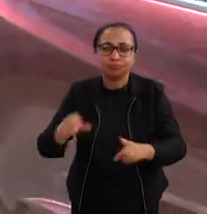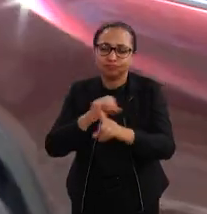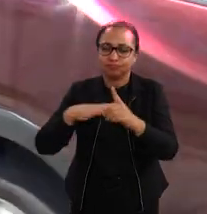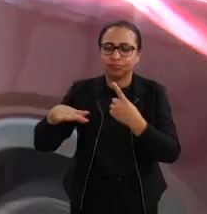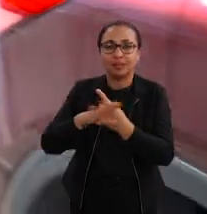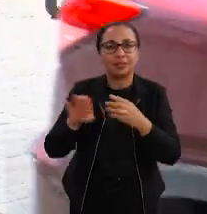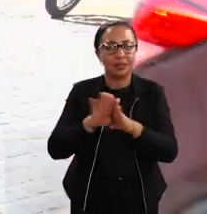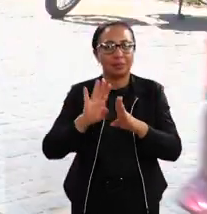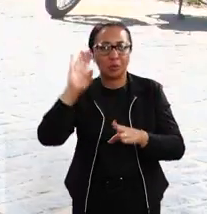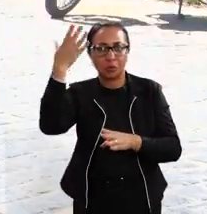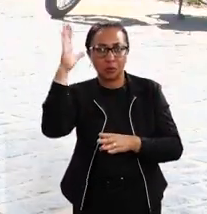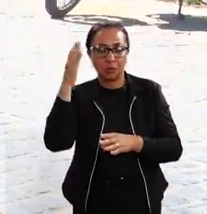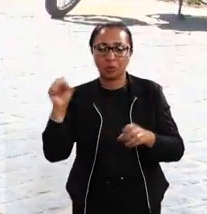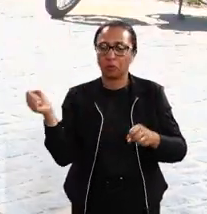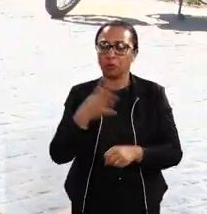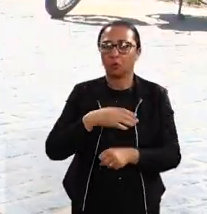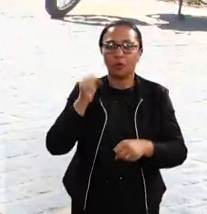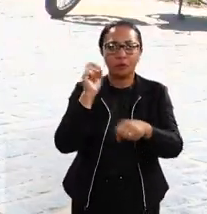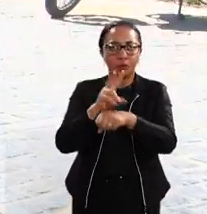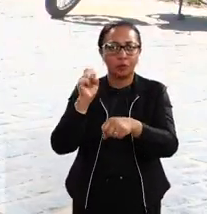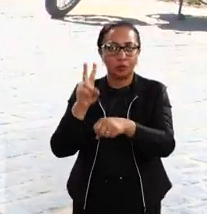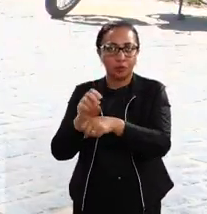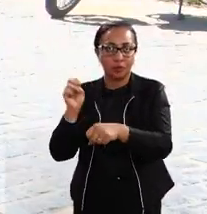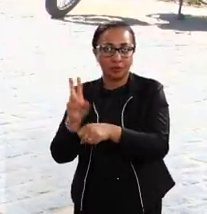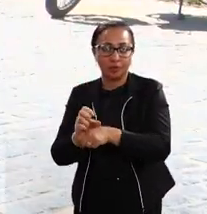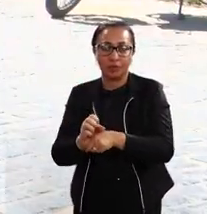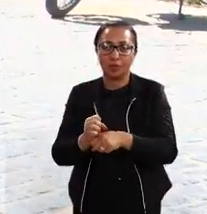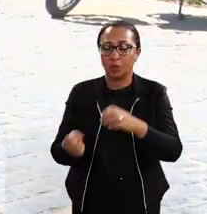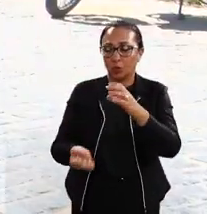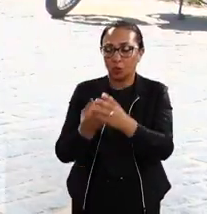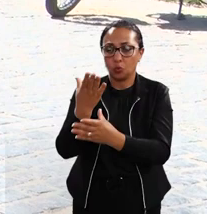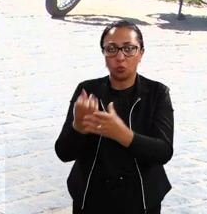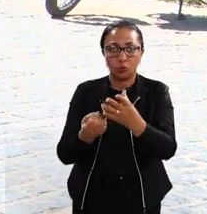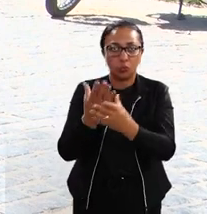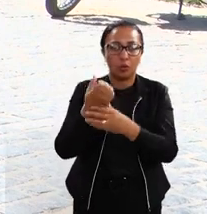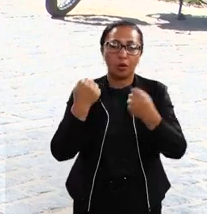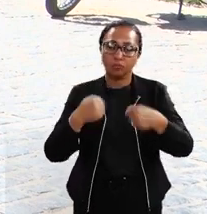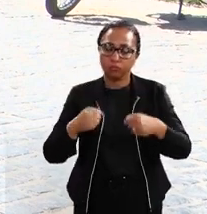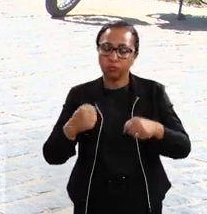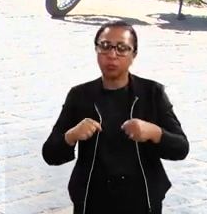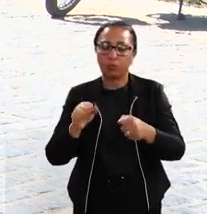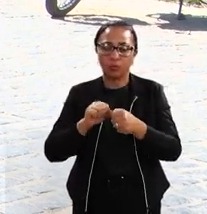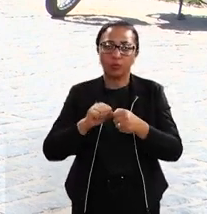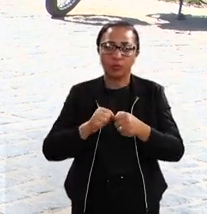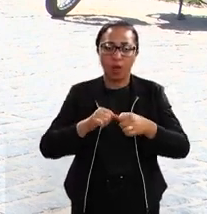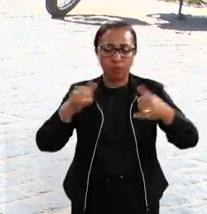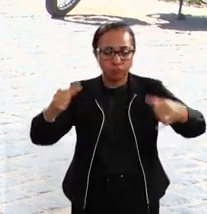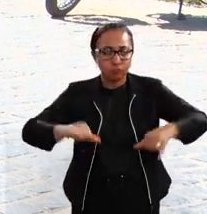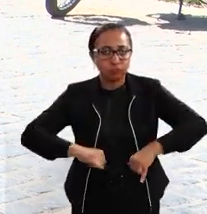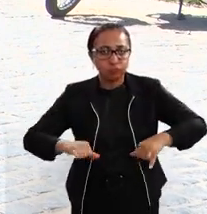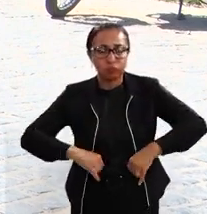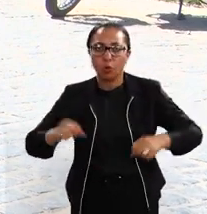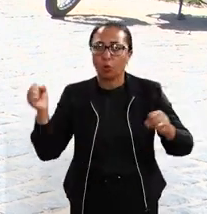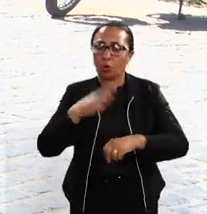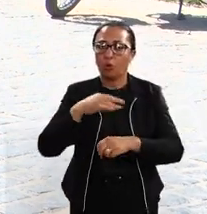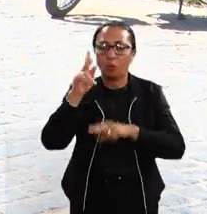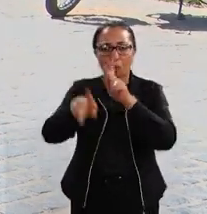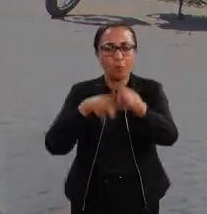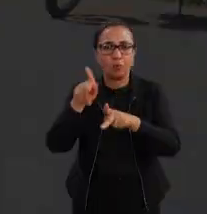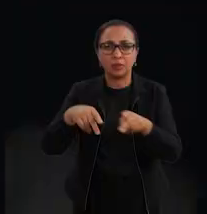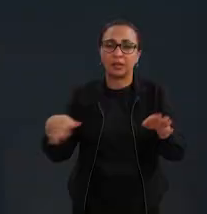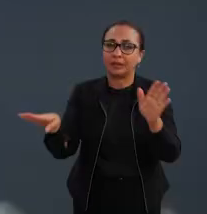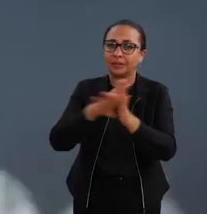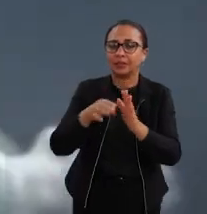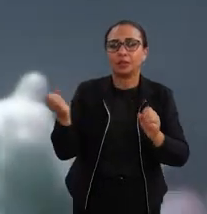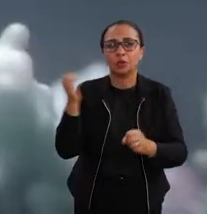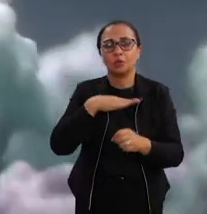ocorrência de novos casos de vírus, vírus emergentes aí que podem atacar as populações e trazer novas pandemias.